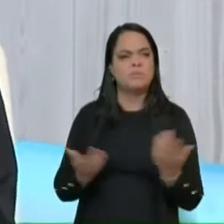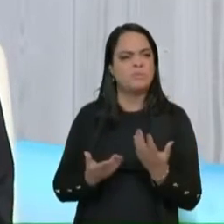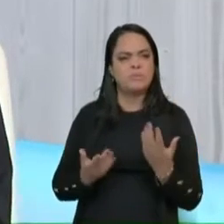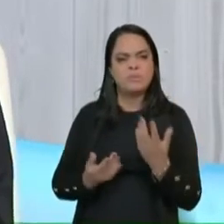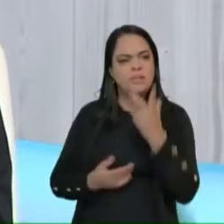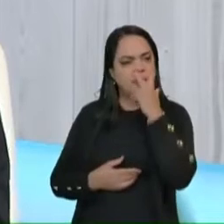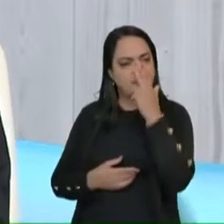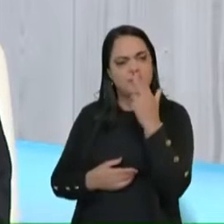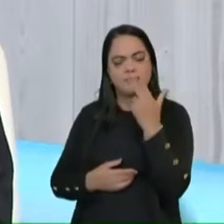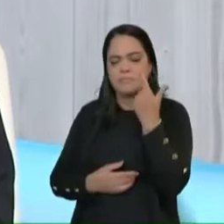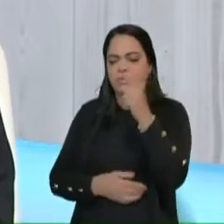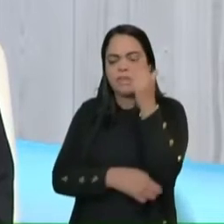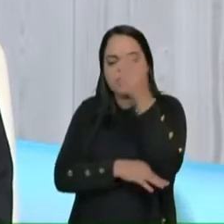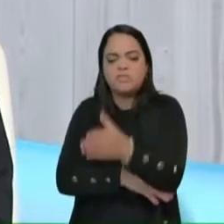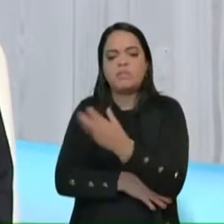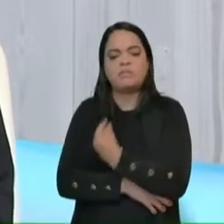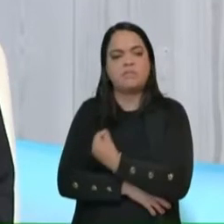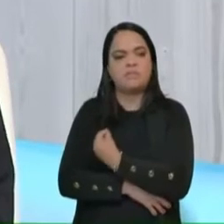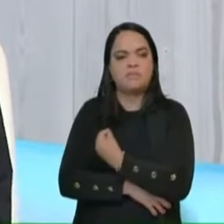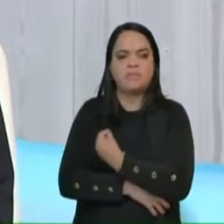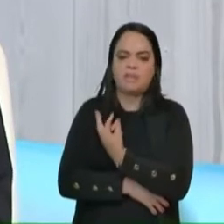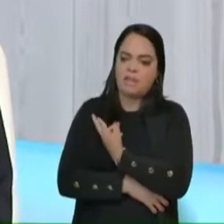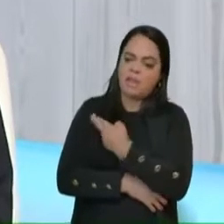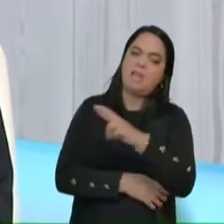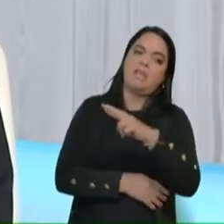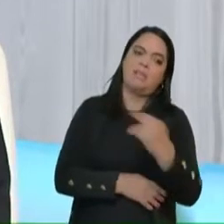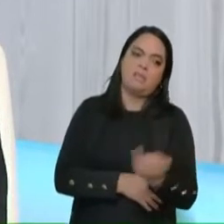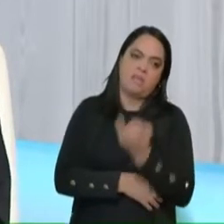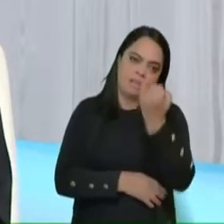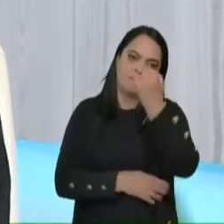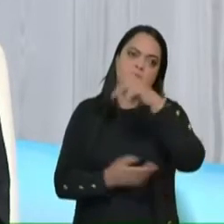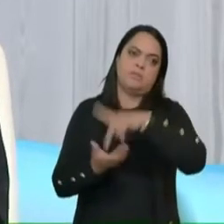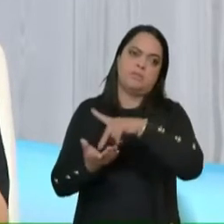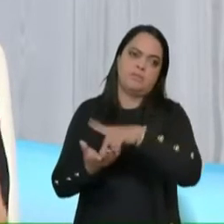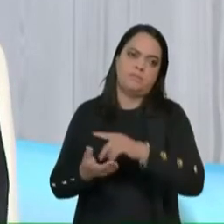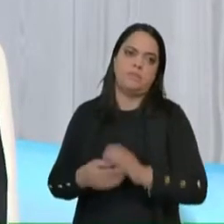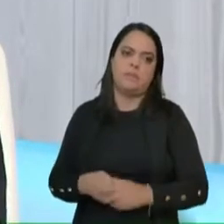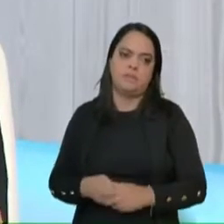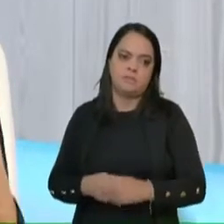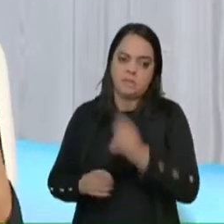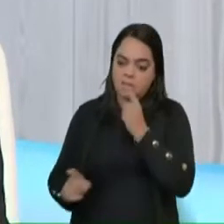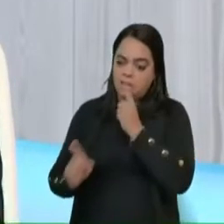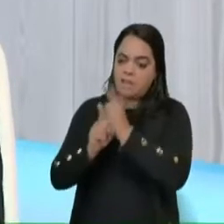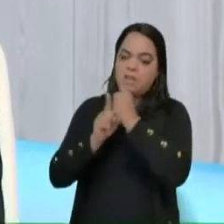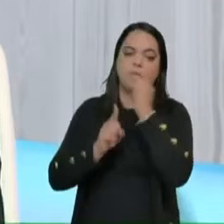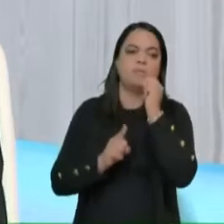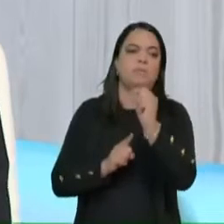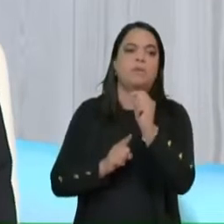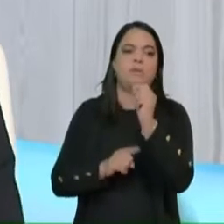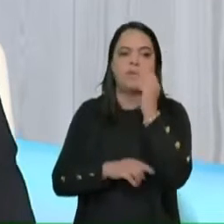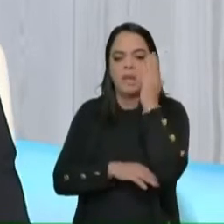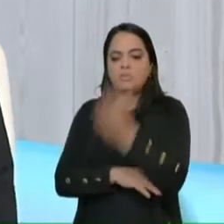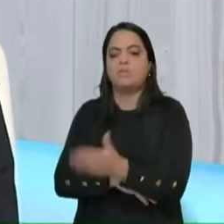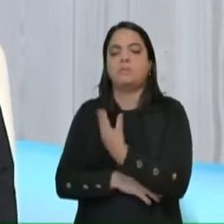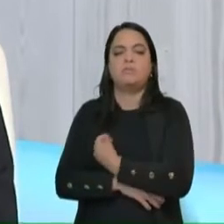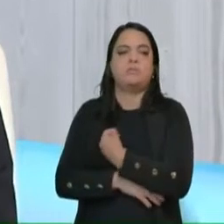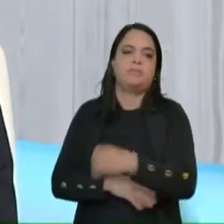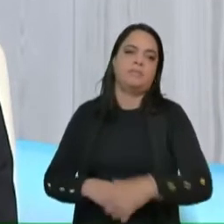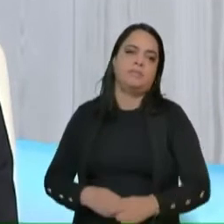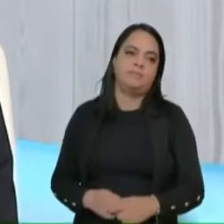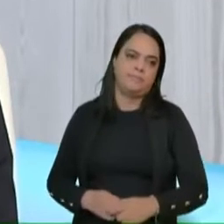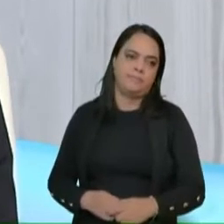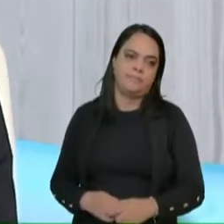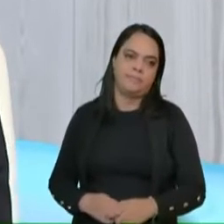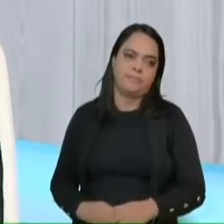encontram esse sentido né Eu acho que a religião de extrema importância por isso para encontrar justamente o sentido da vida eu digo